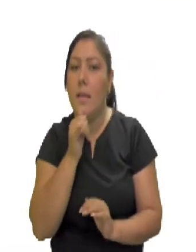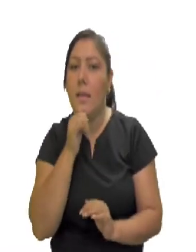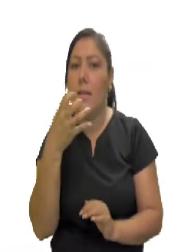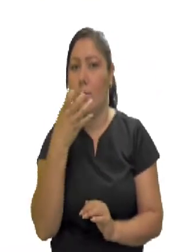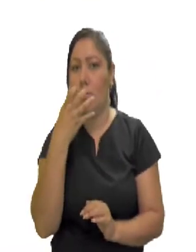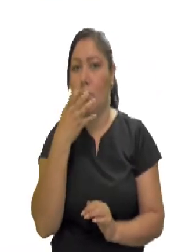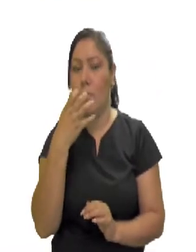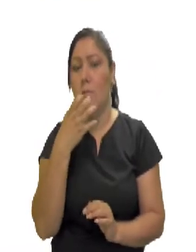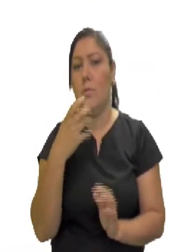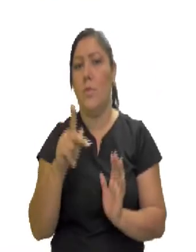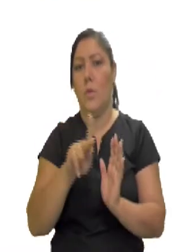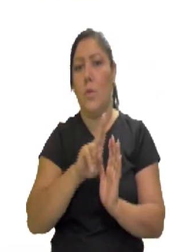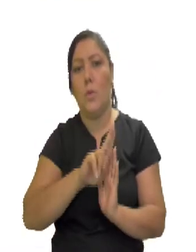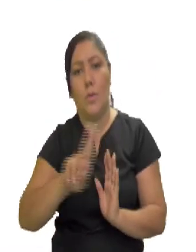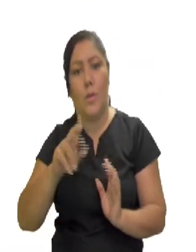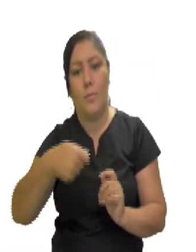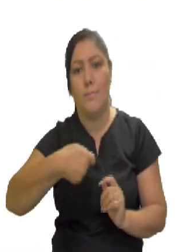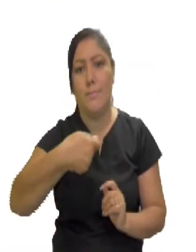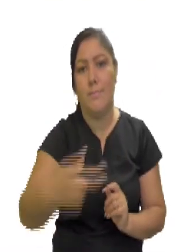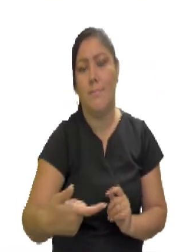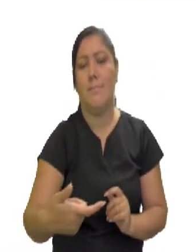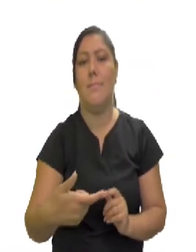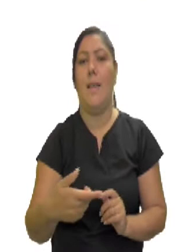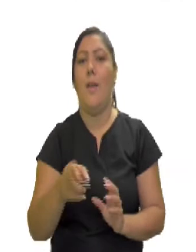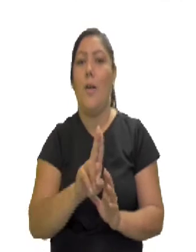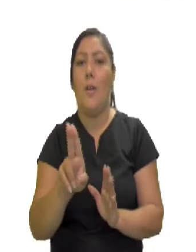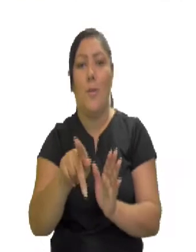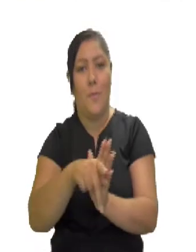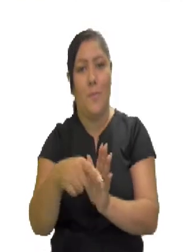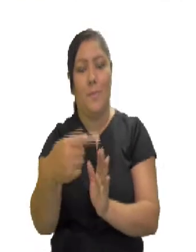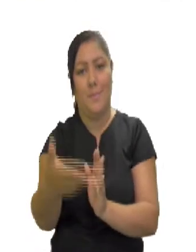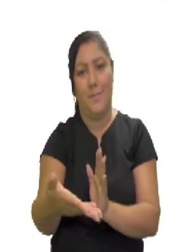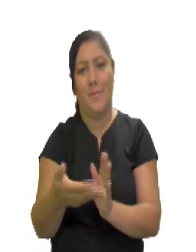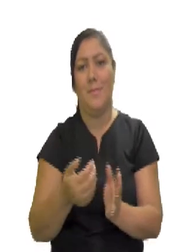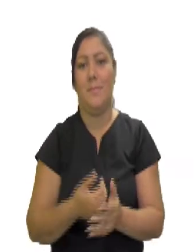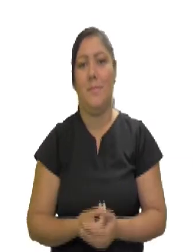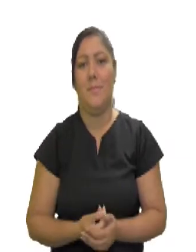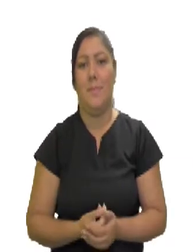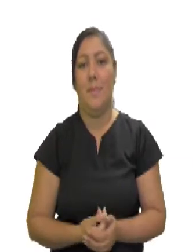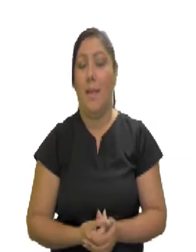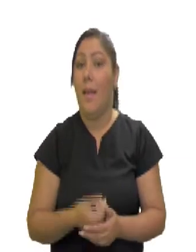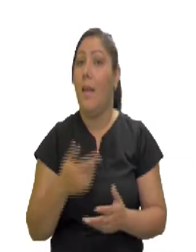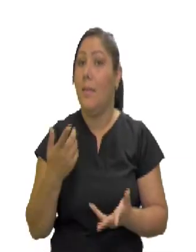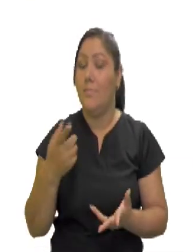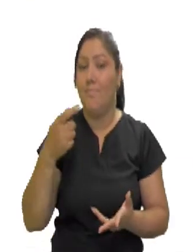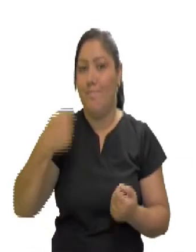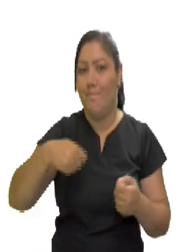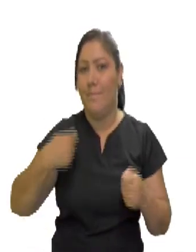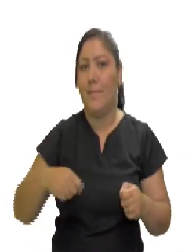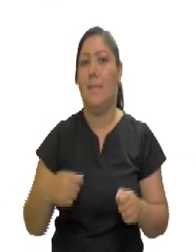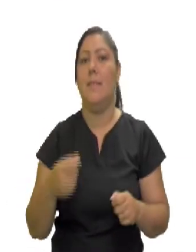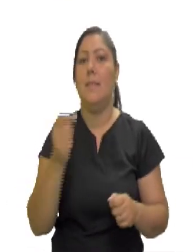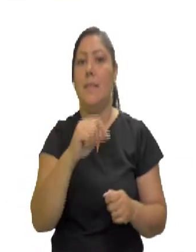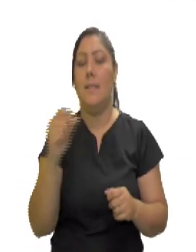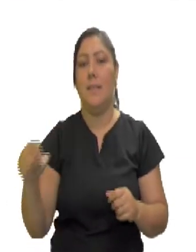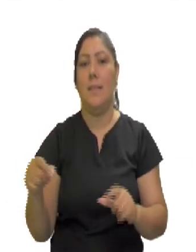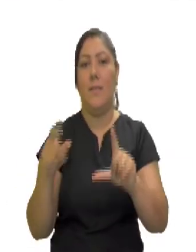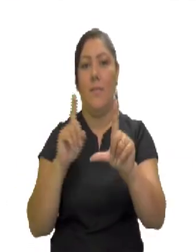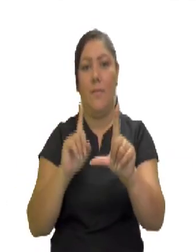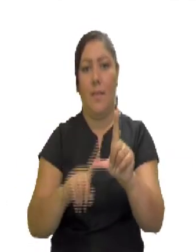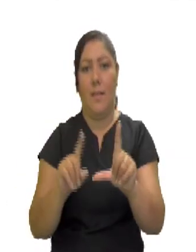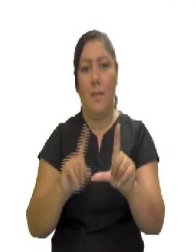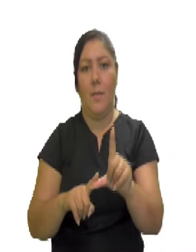são substantivos próprios, elas têm que ser escritas com letra maiúscula. Substantivo simples, quando